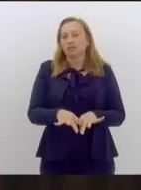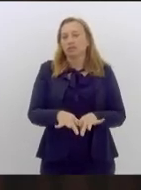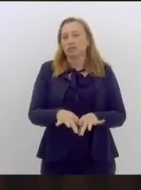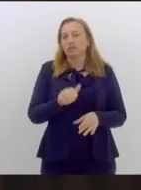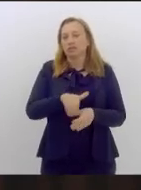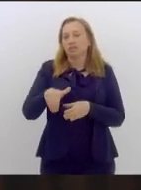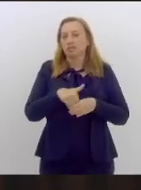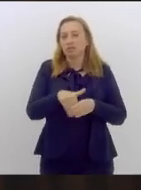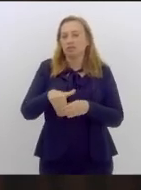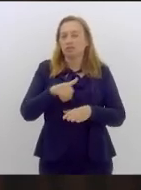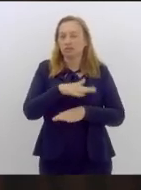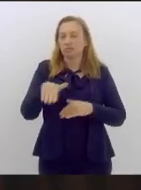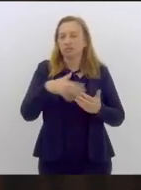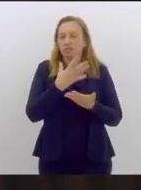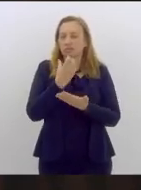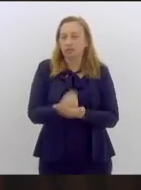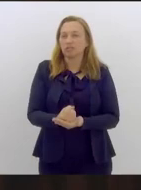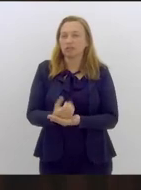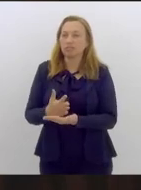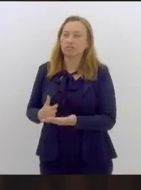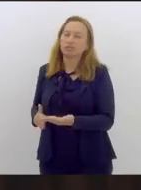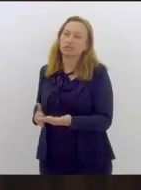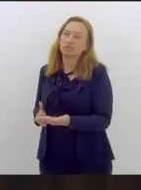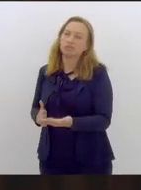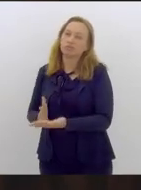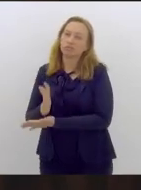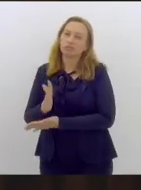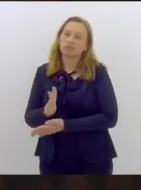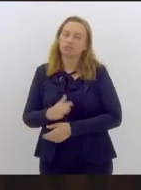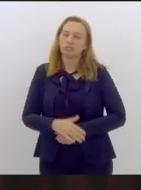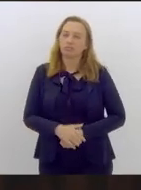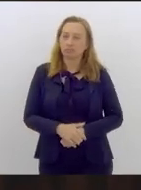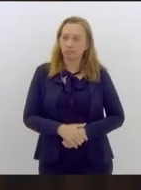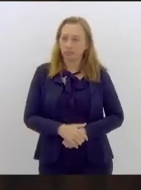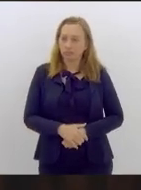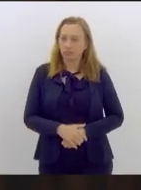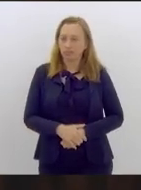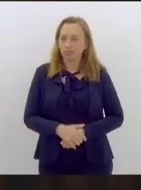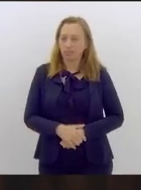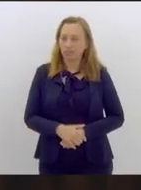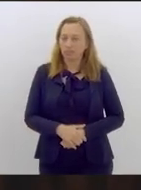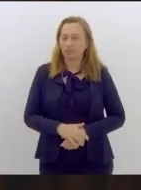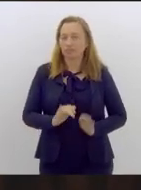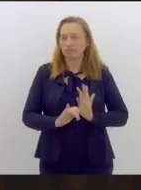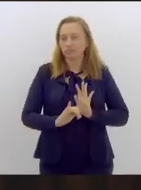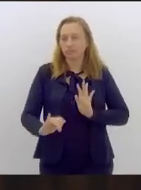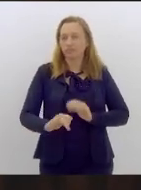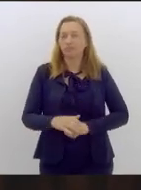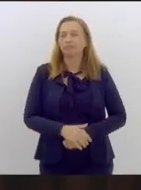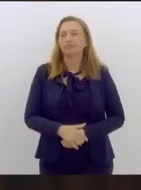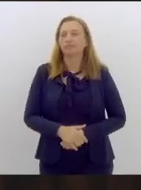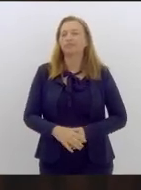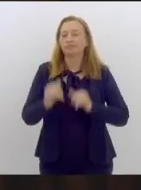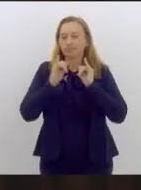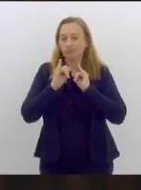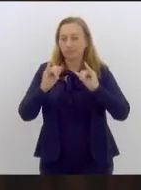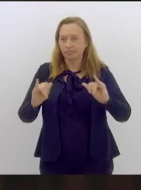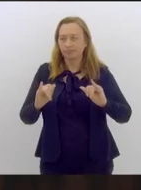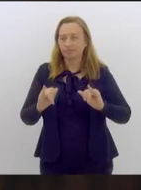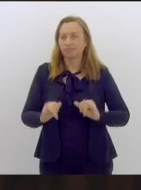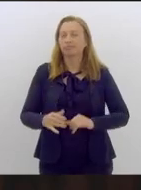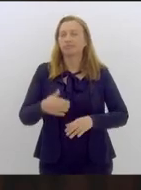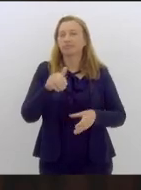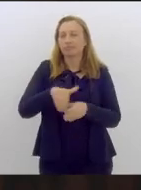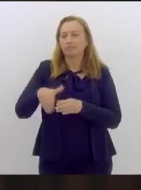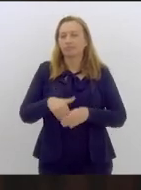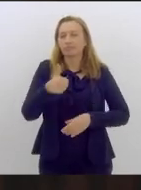Em votação, os senhores que aprovam permaneçam como estão. Aprovado, vai ao autógrafo. Anuncio, em